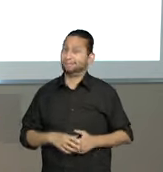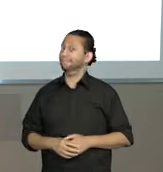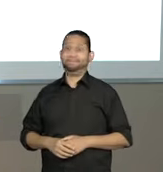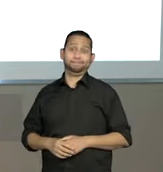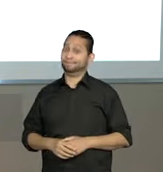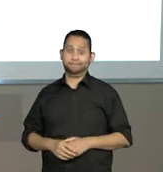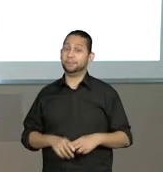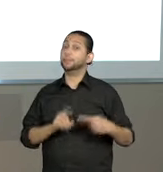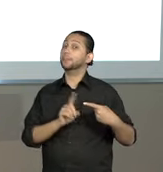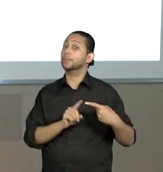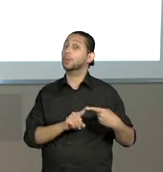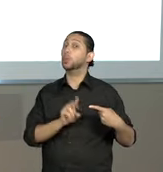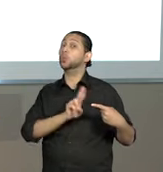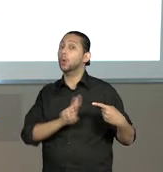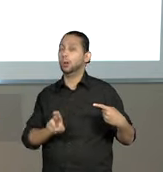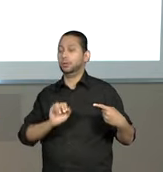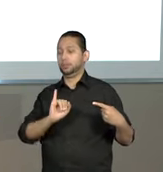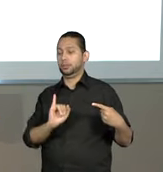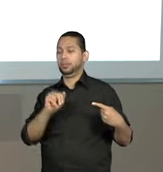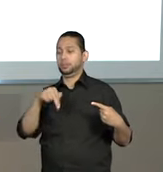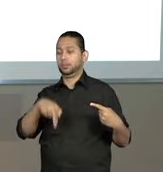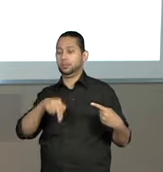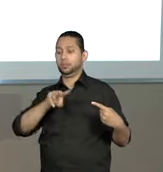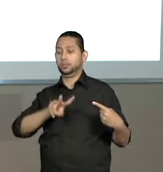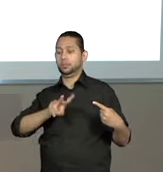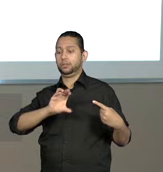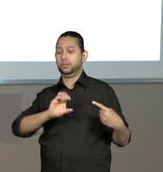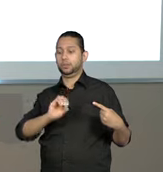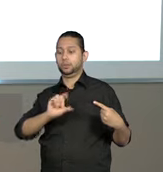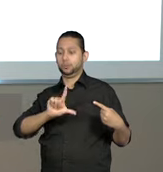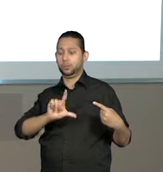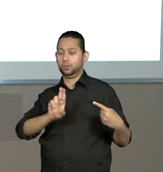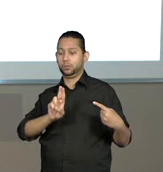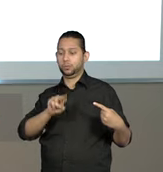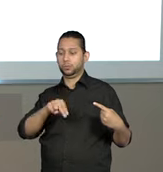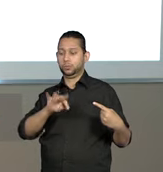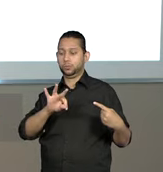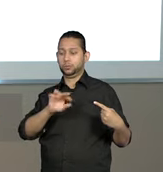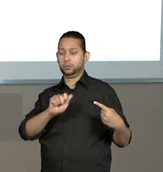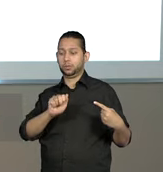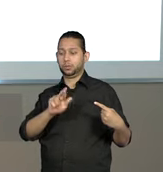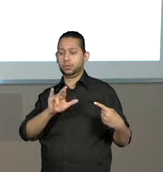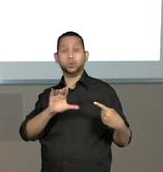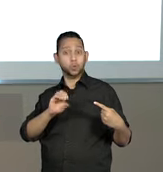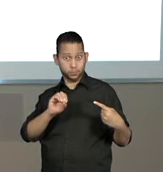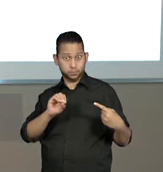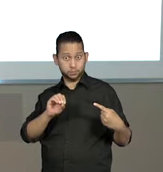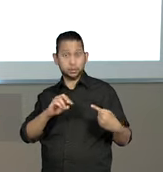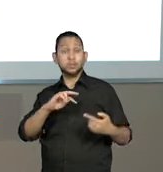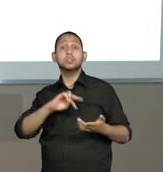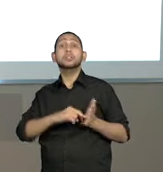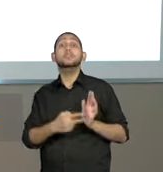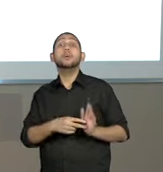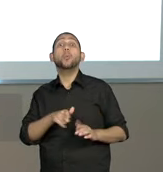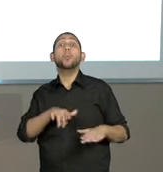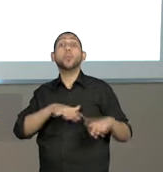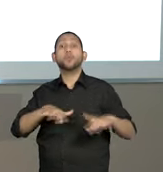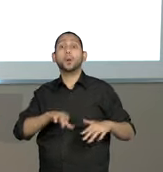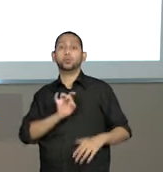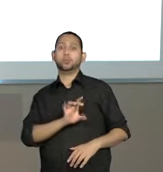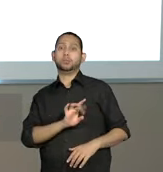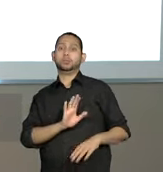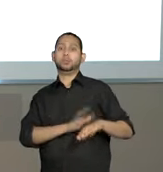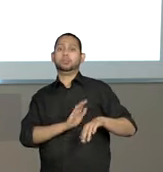um movimento involuntário. Eu não estou mandando ele se movimentar.